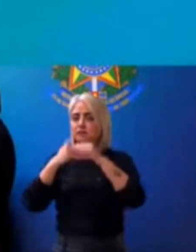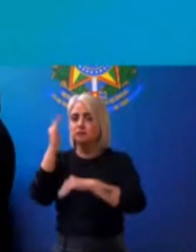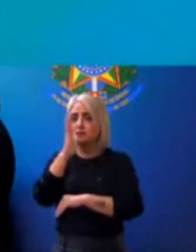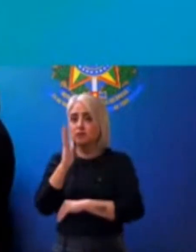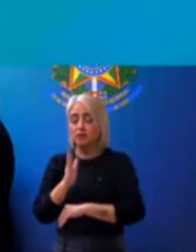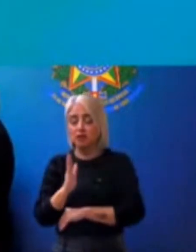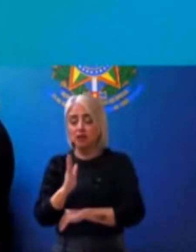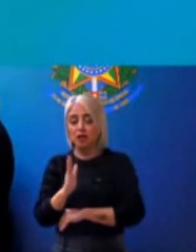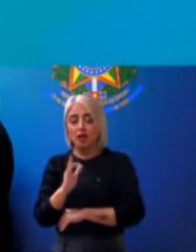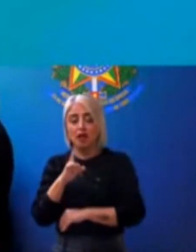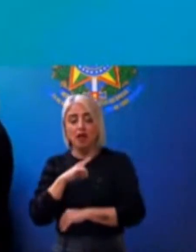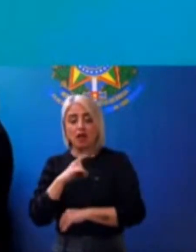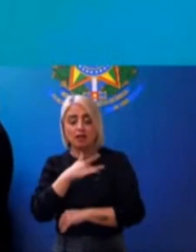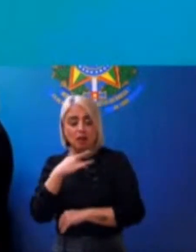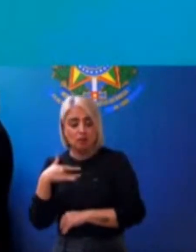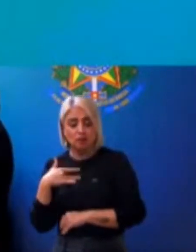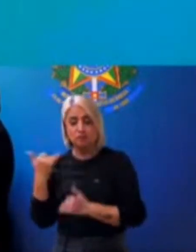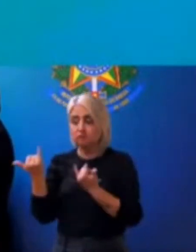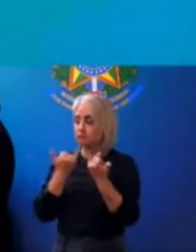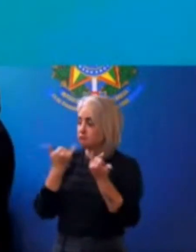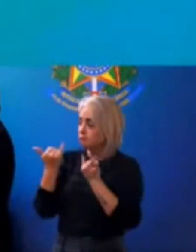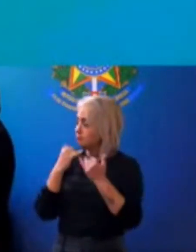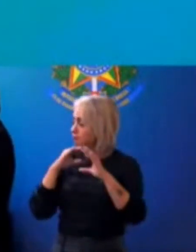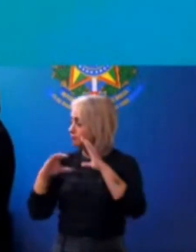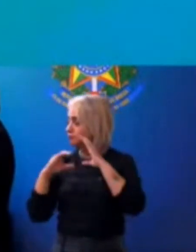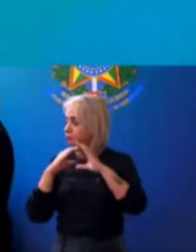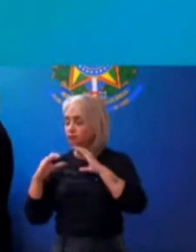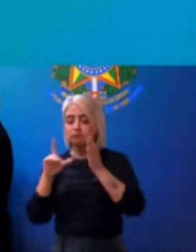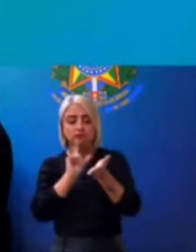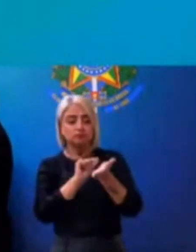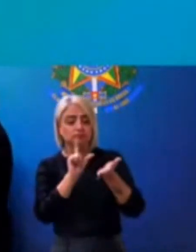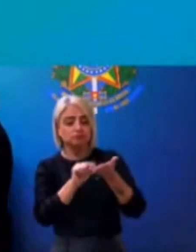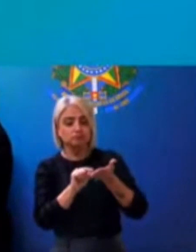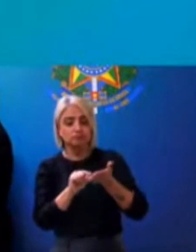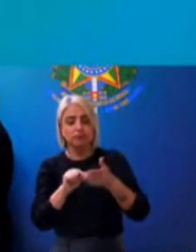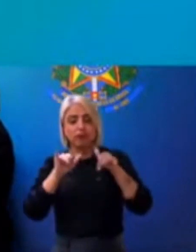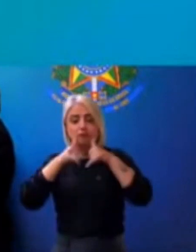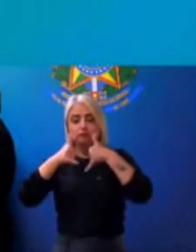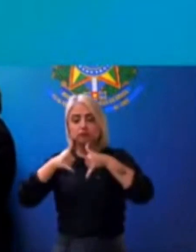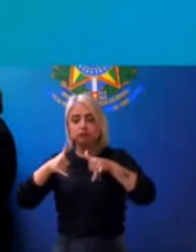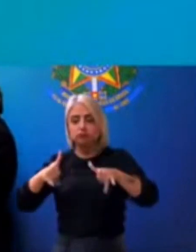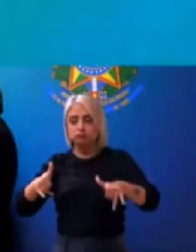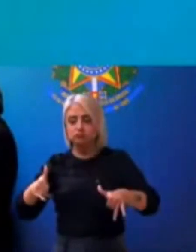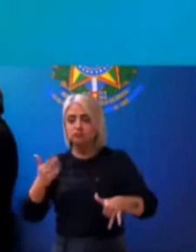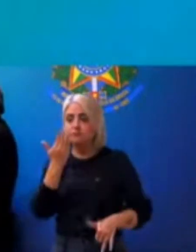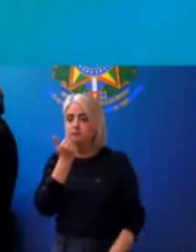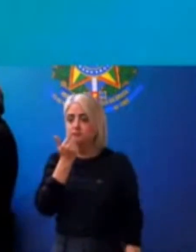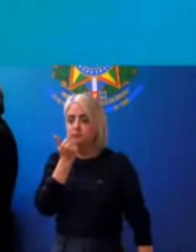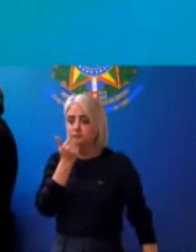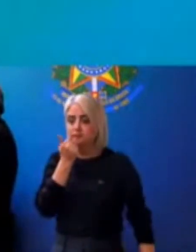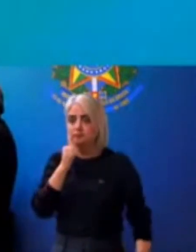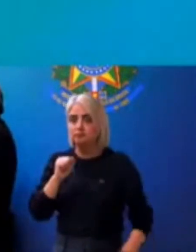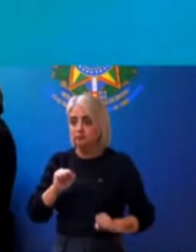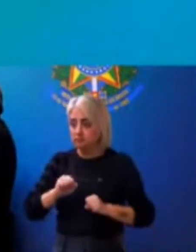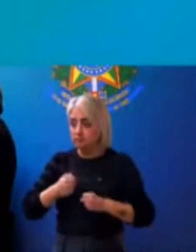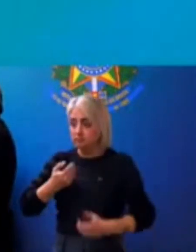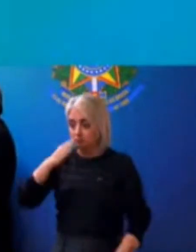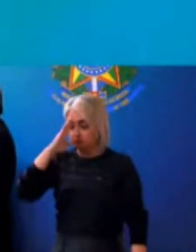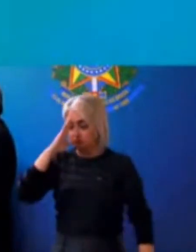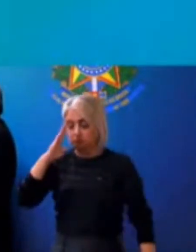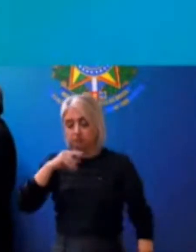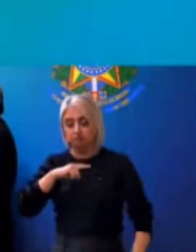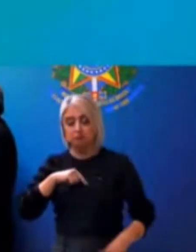áreas como saúde informação comunicação digital energia alimentos e defesa